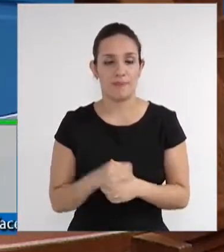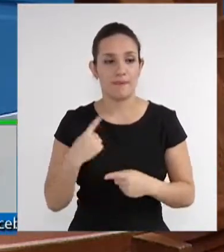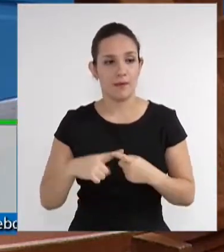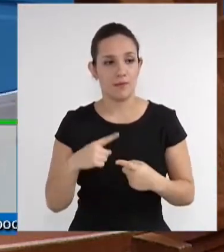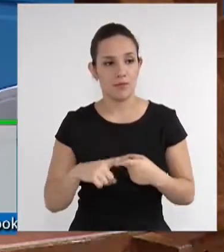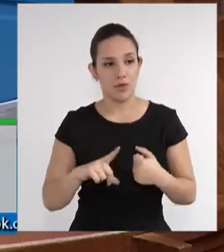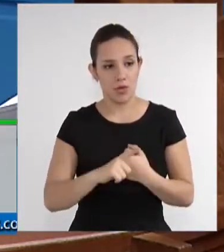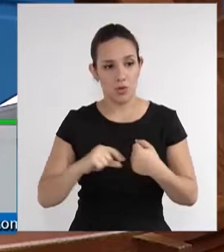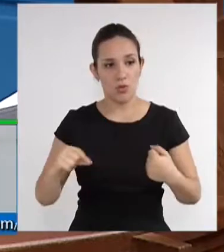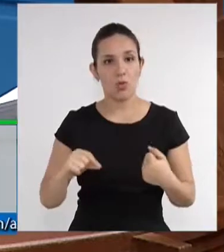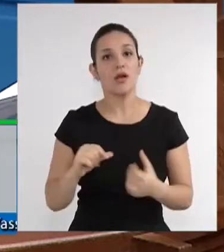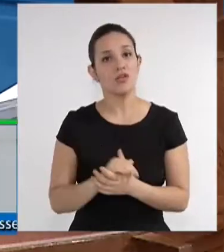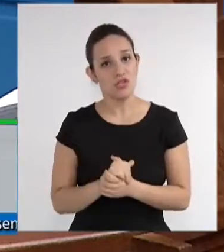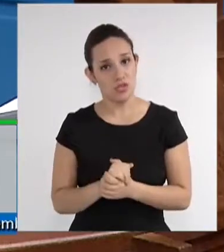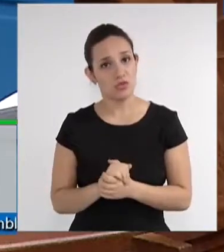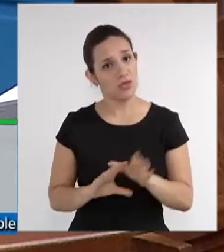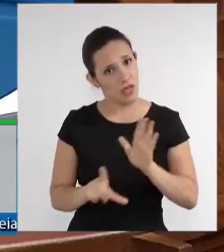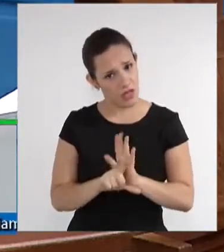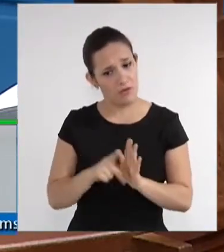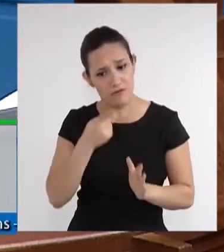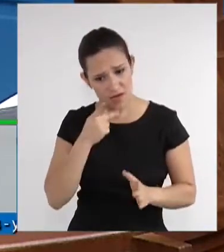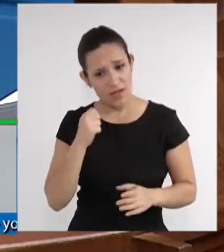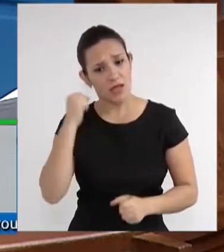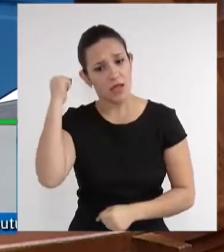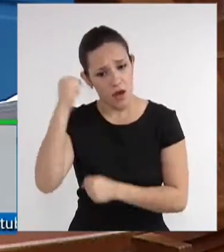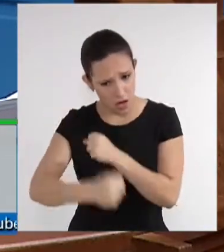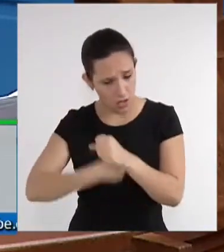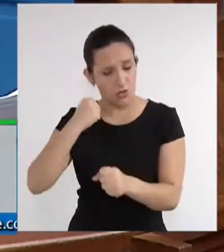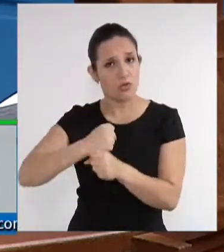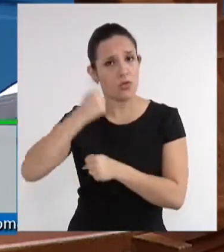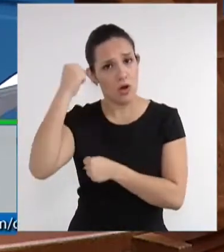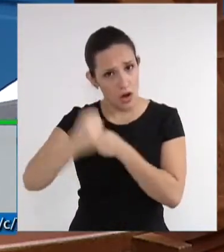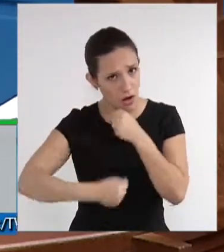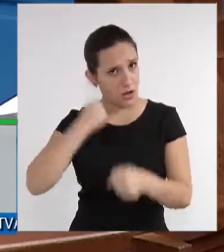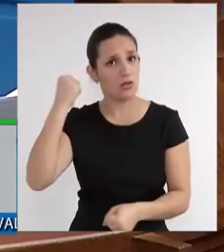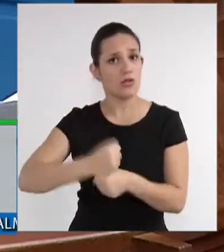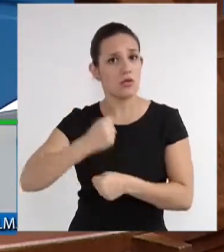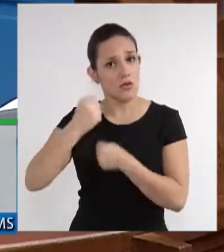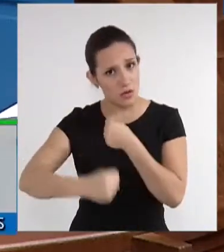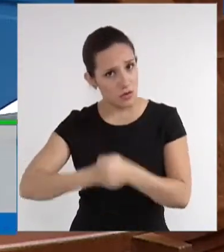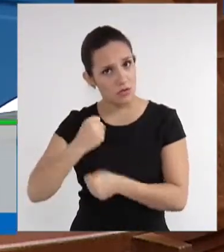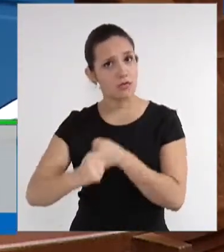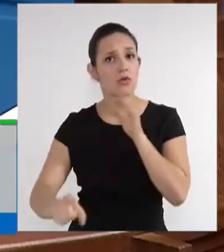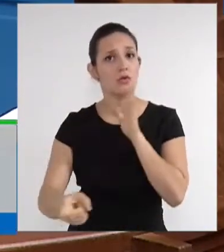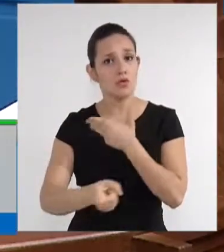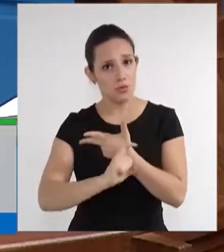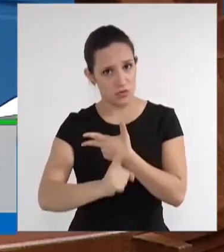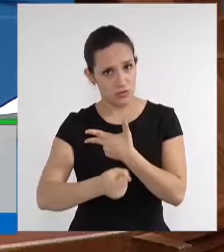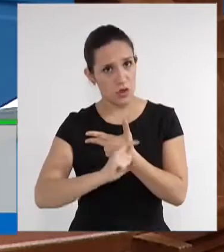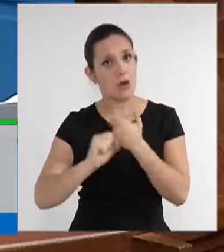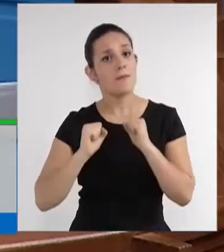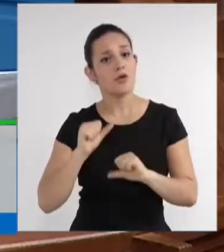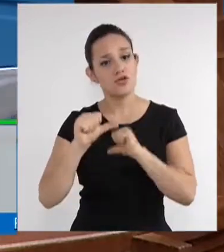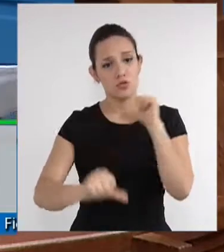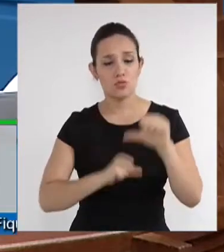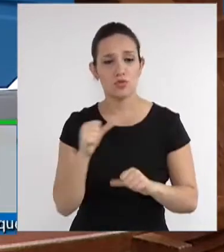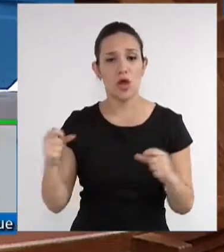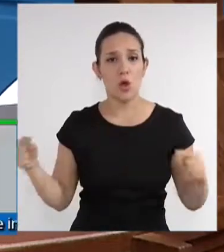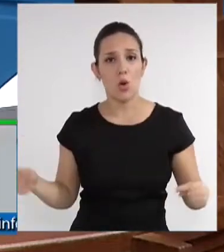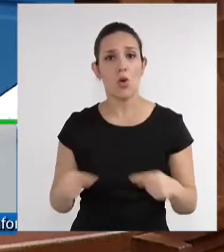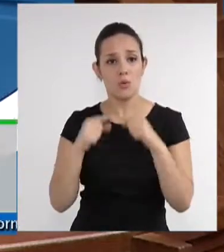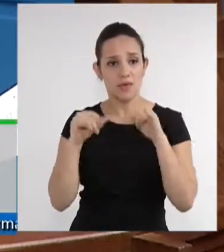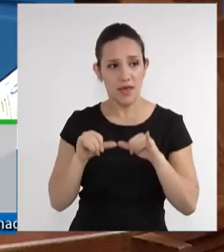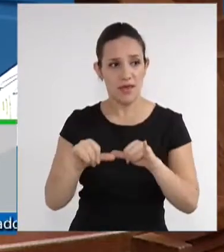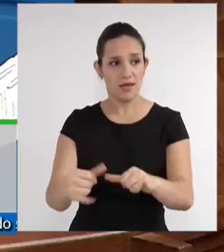que anualmente o Poder Executivo poderia fazer essa atualização pelo preço de mercado, no